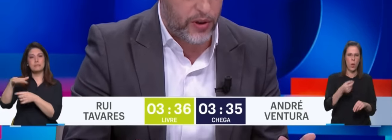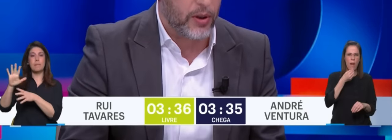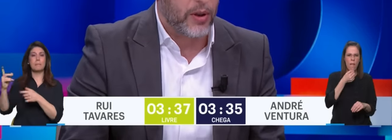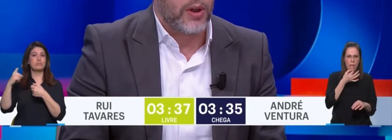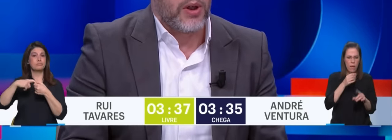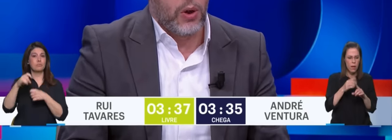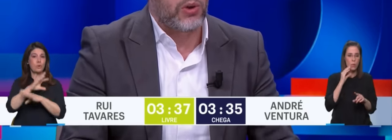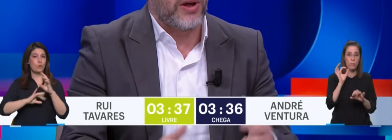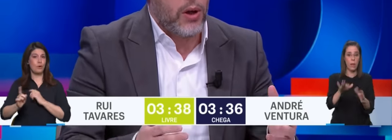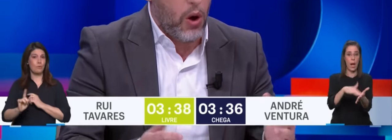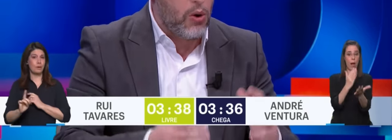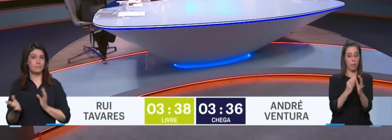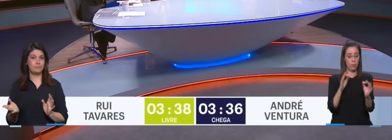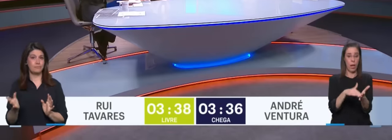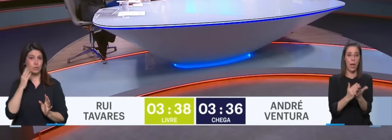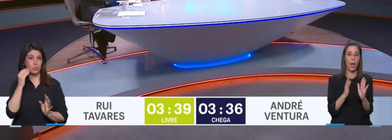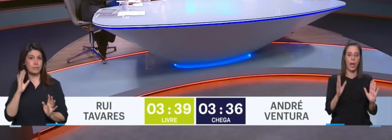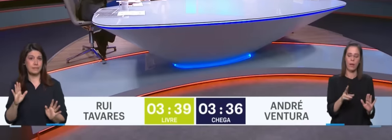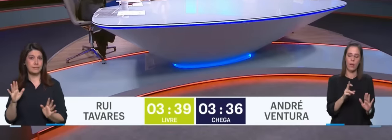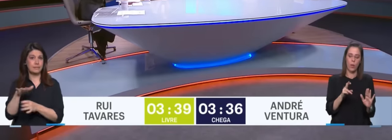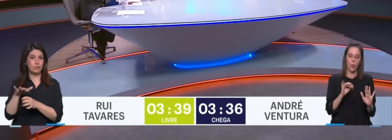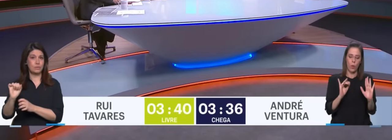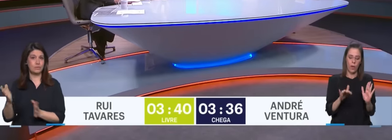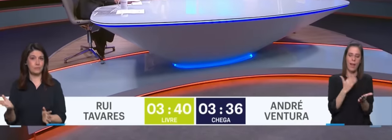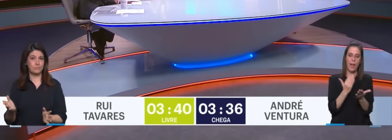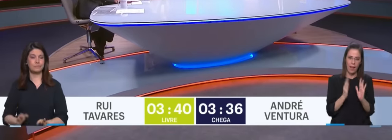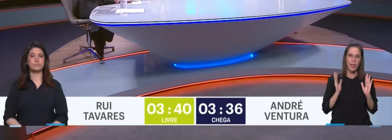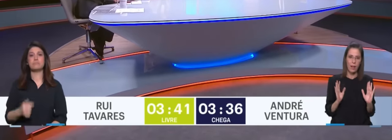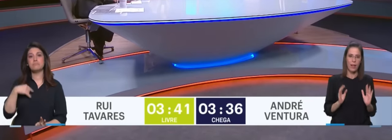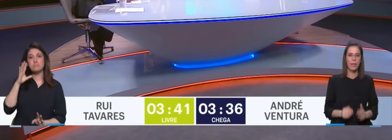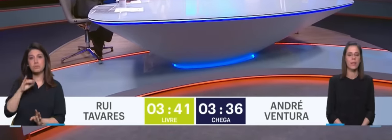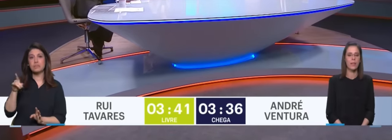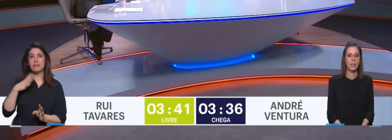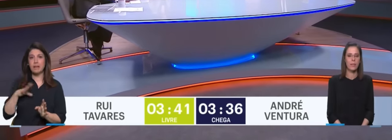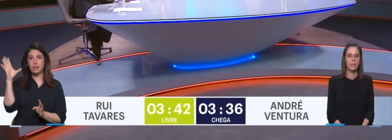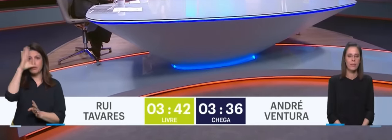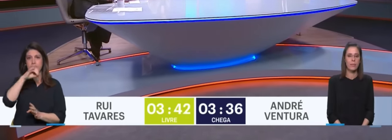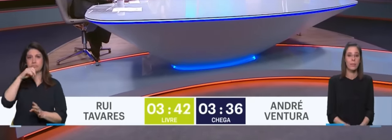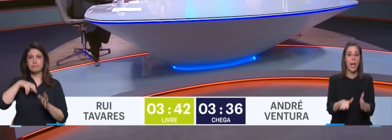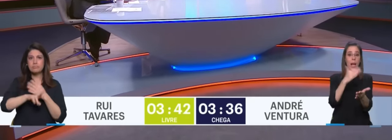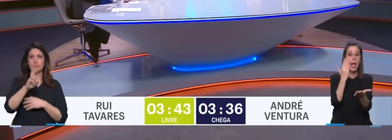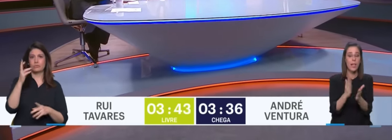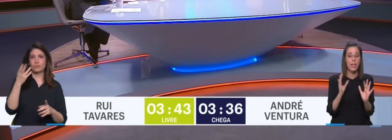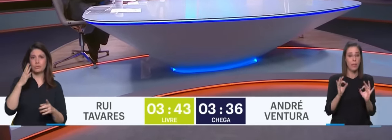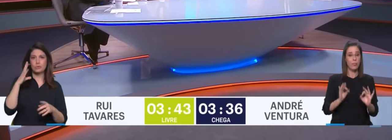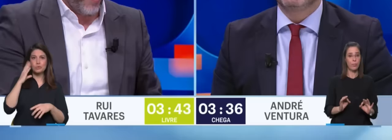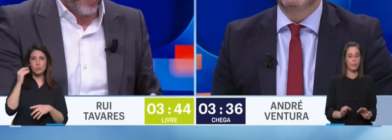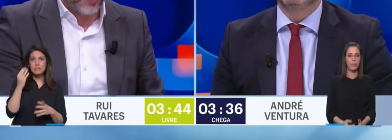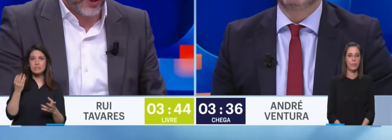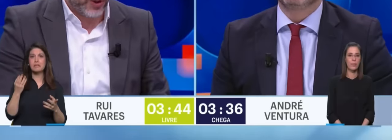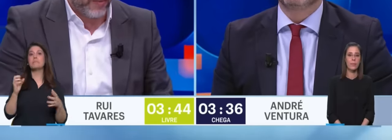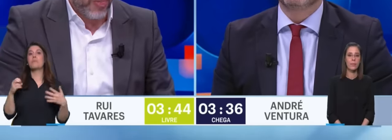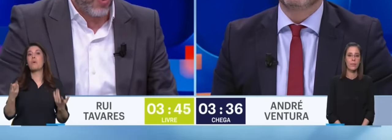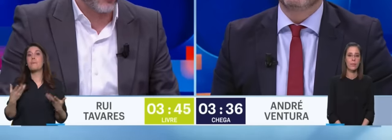sei se não sei se propõe se propõe a invadir a Suíça ou que a Suíça mande a mansão em